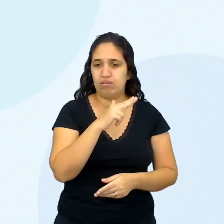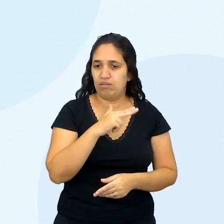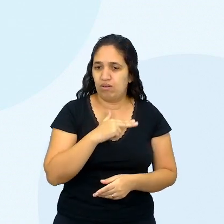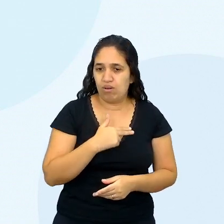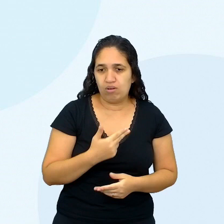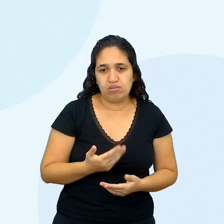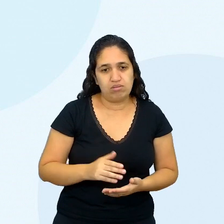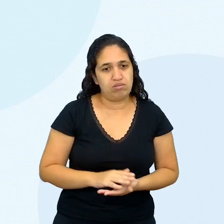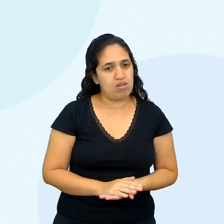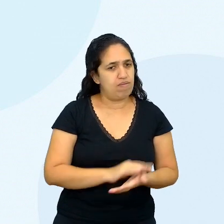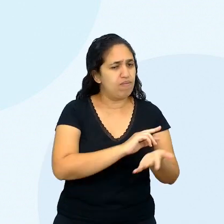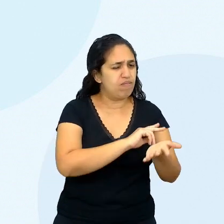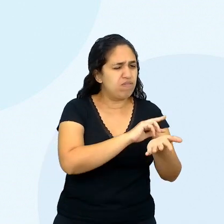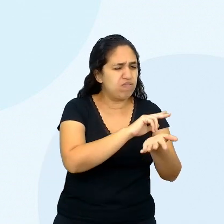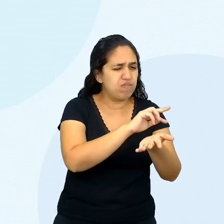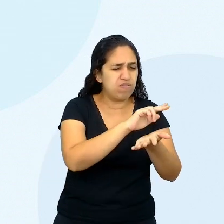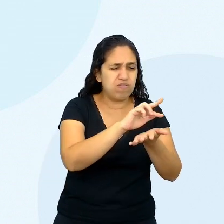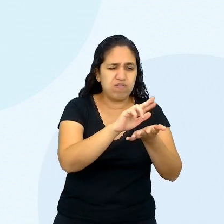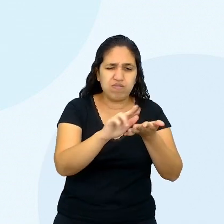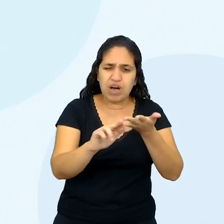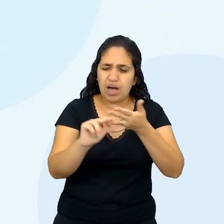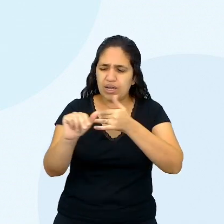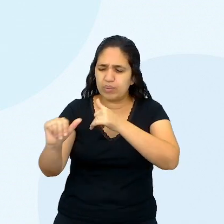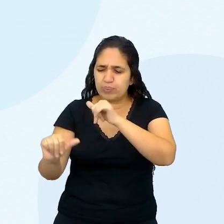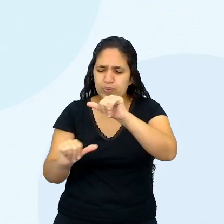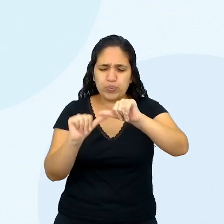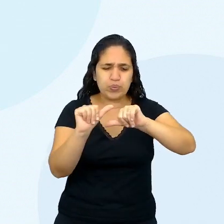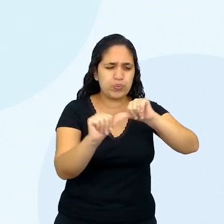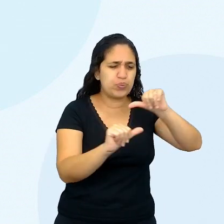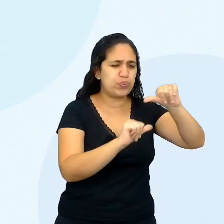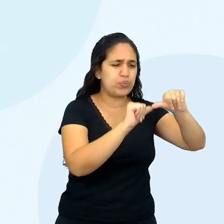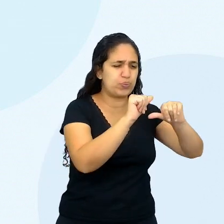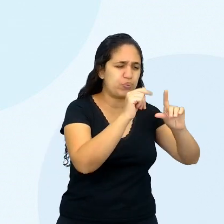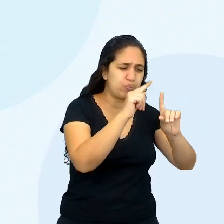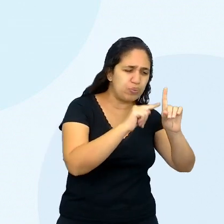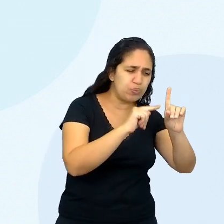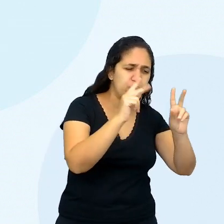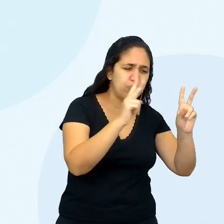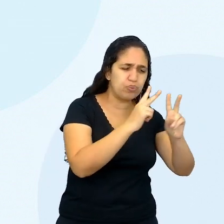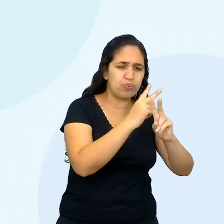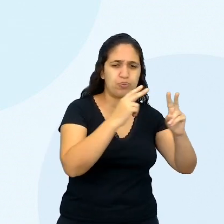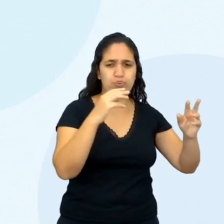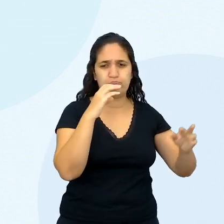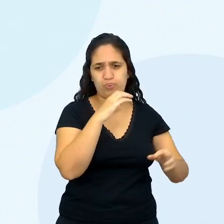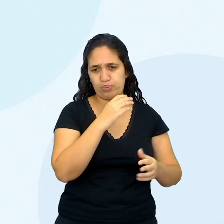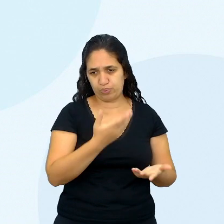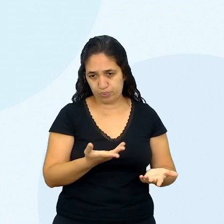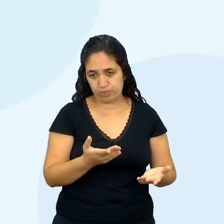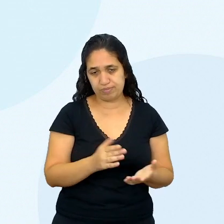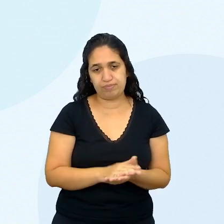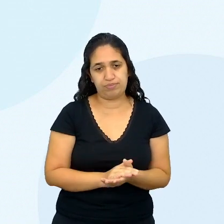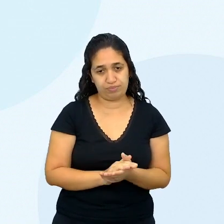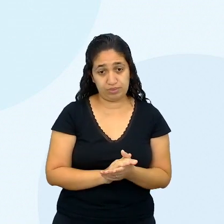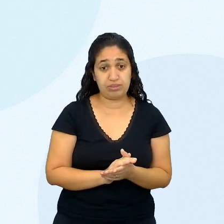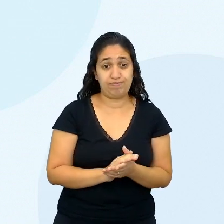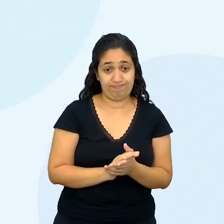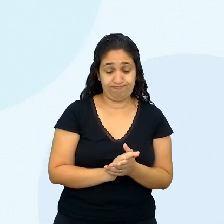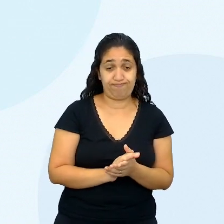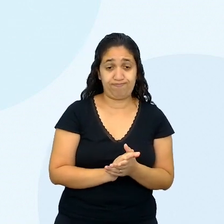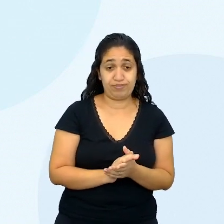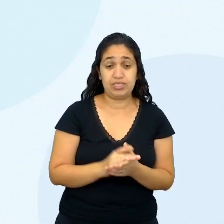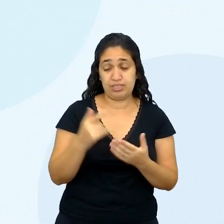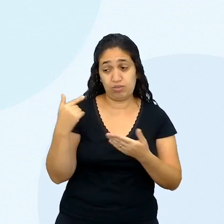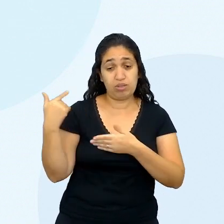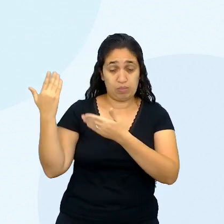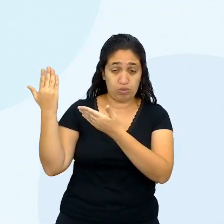já tem causado inúmeras modificações nos sistemas climáticos e, consequentemente, também na biosfera. A gente vai falar